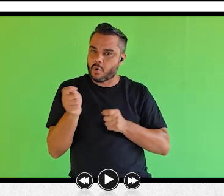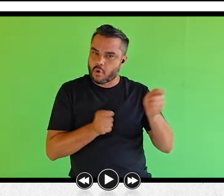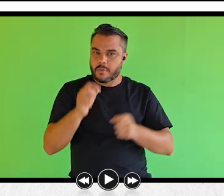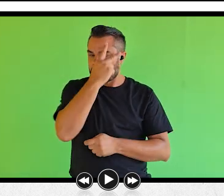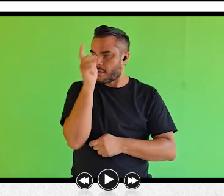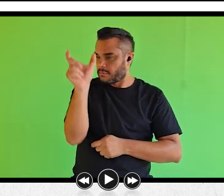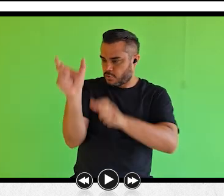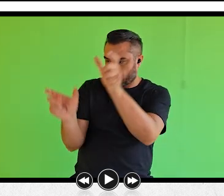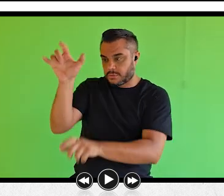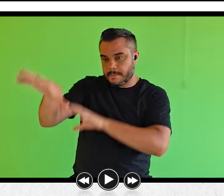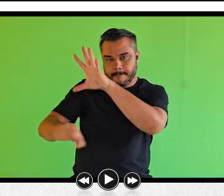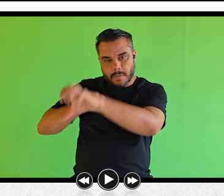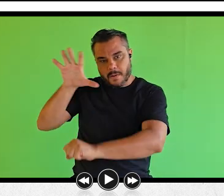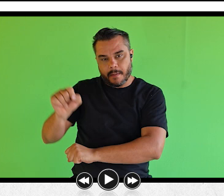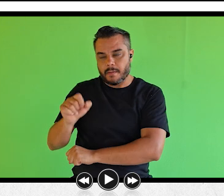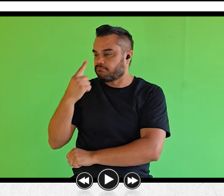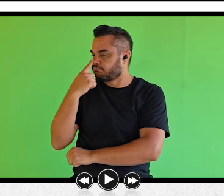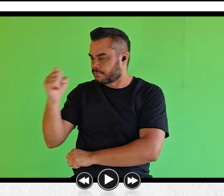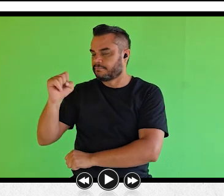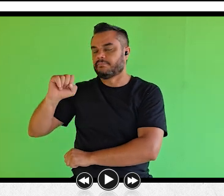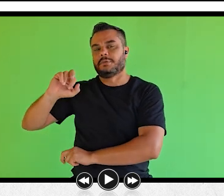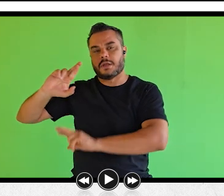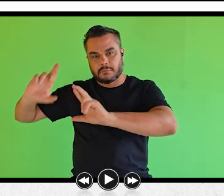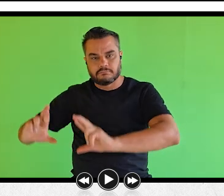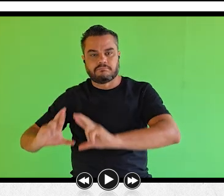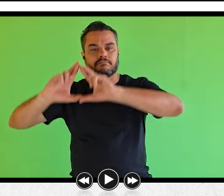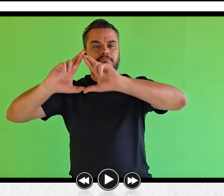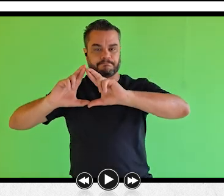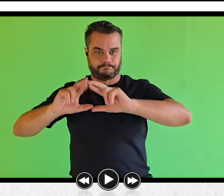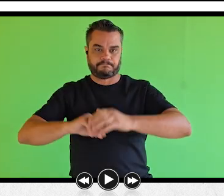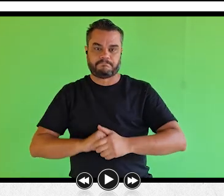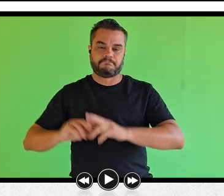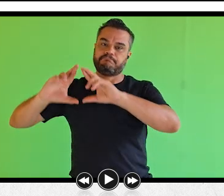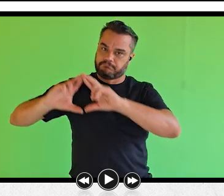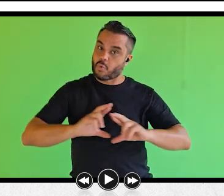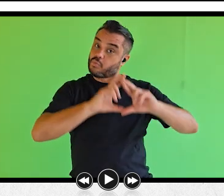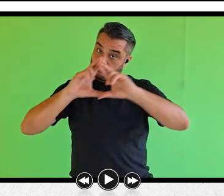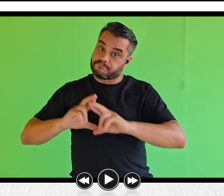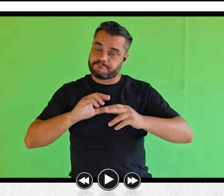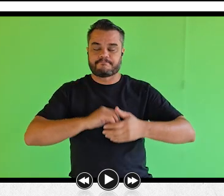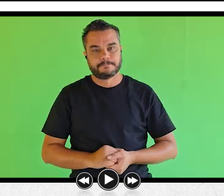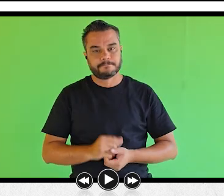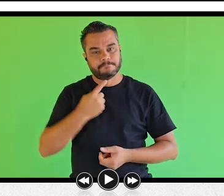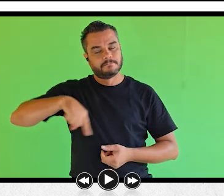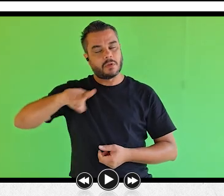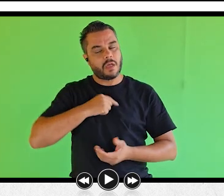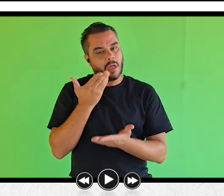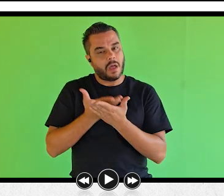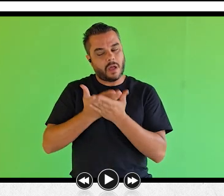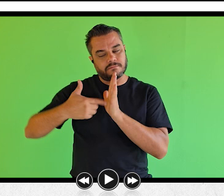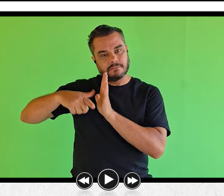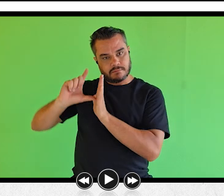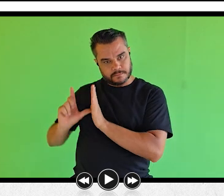de catadores de materiais recicláveis e reutilizáveis. Nós vimos na aula anterior um pouquinho do